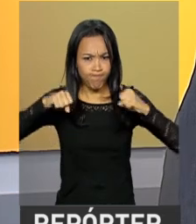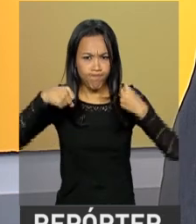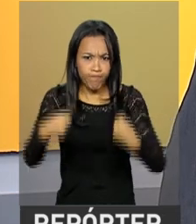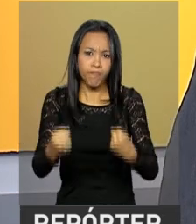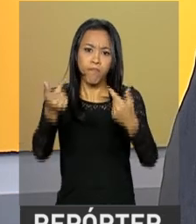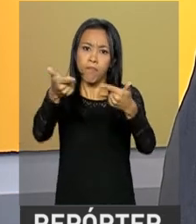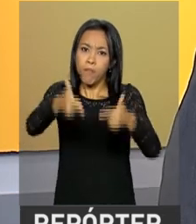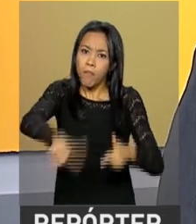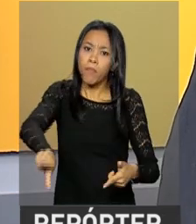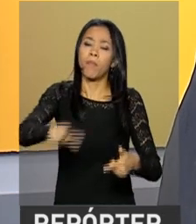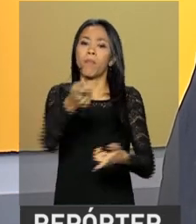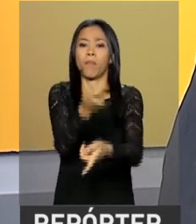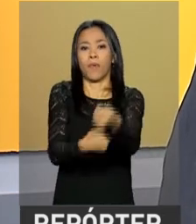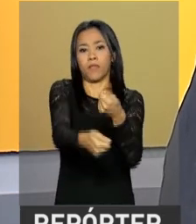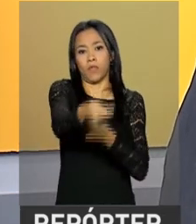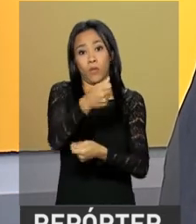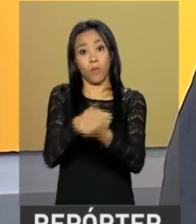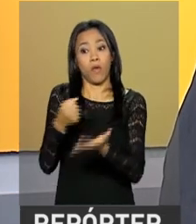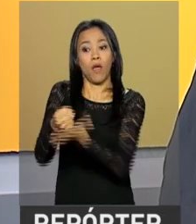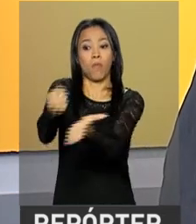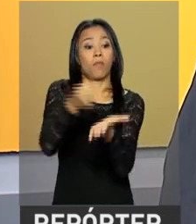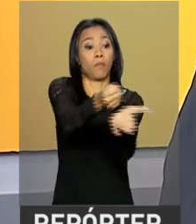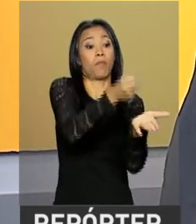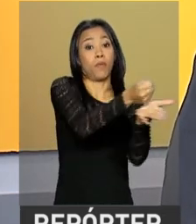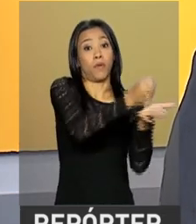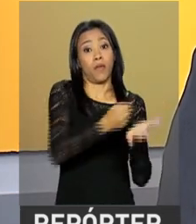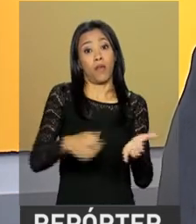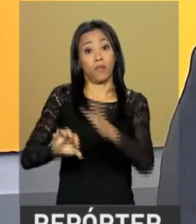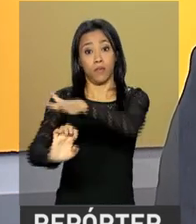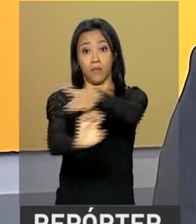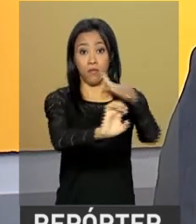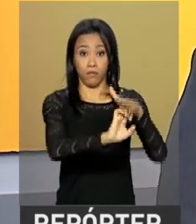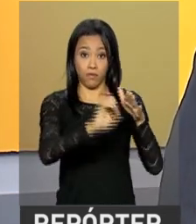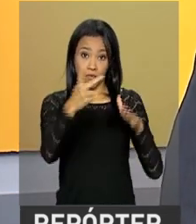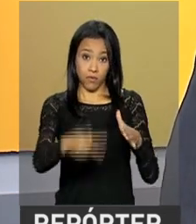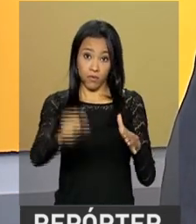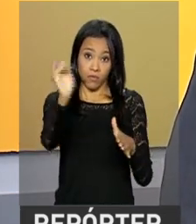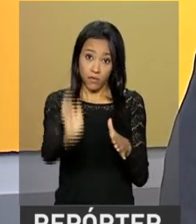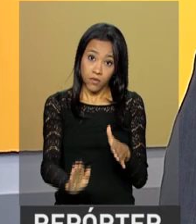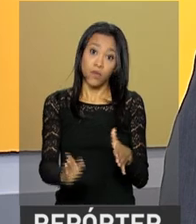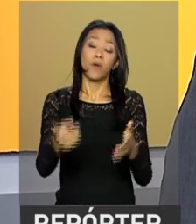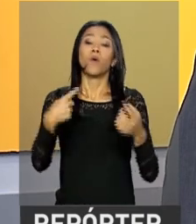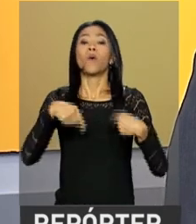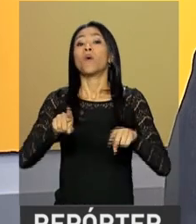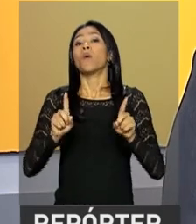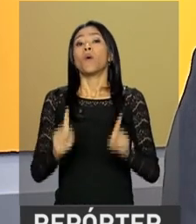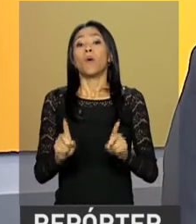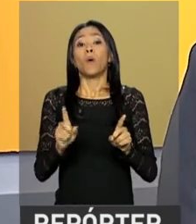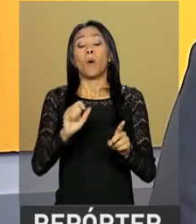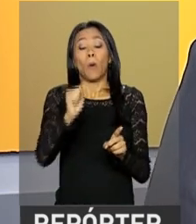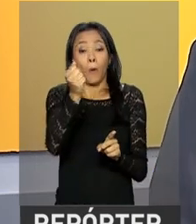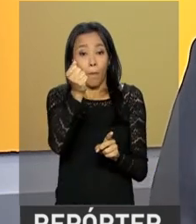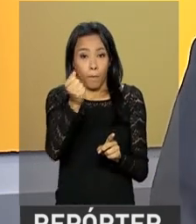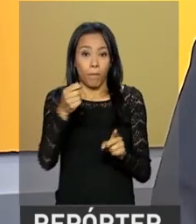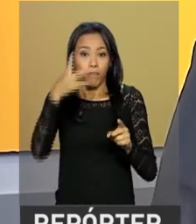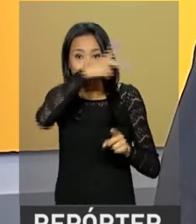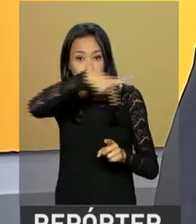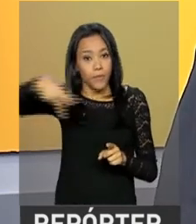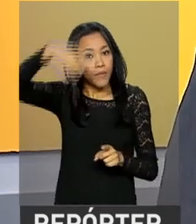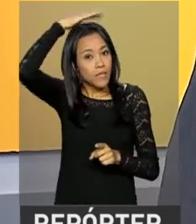a economia foi aos pequenos produtores do país o presidente michel temer lançou o plano safra da agricultura